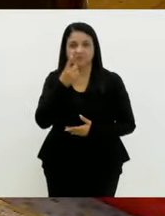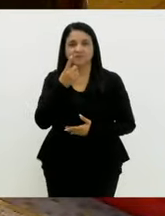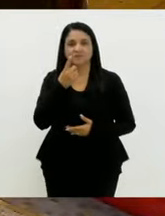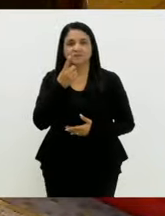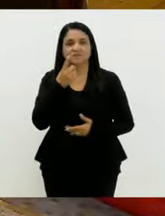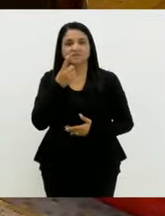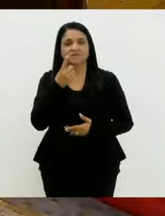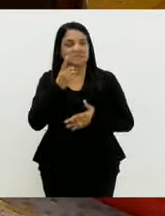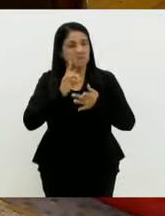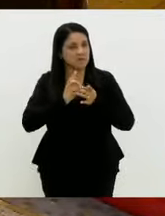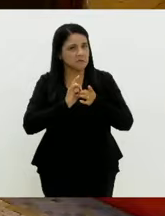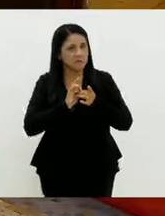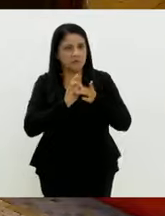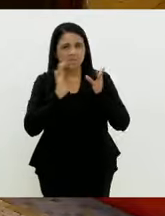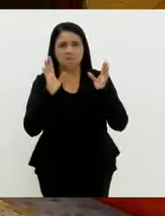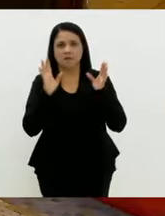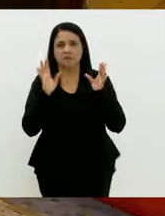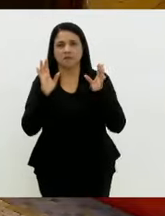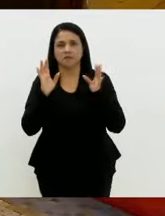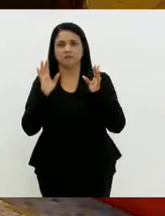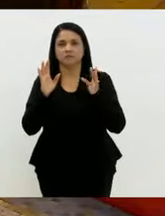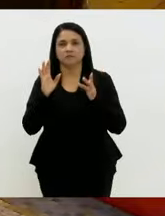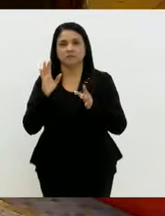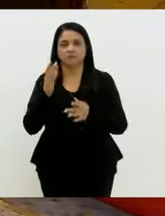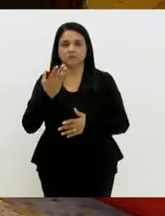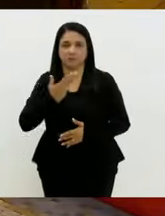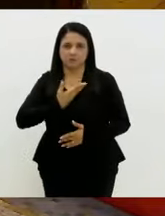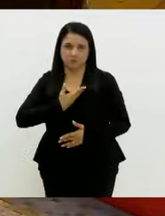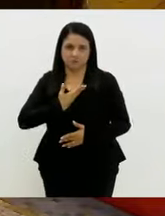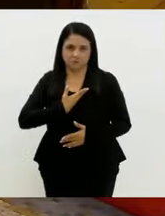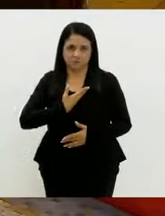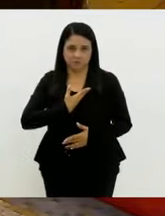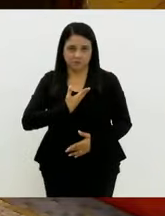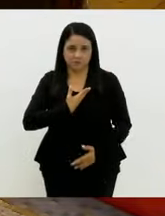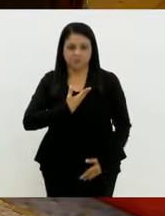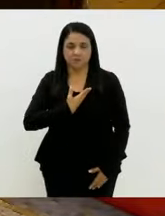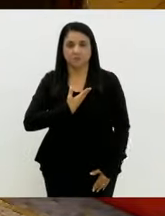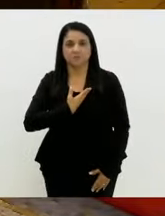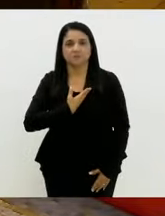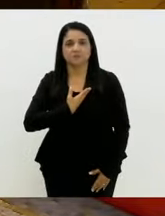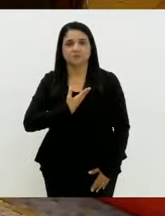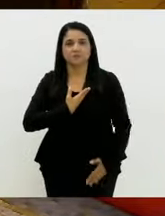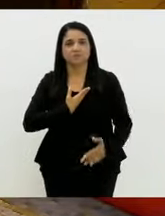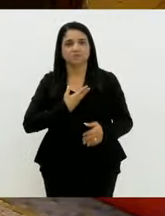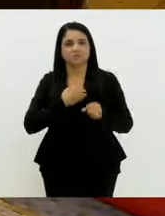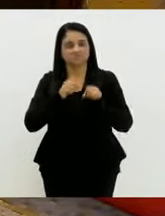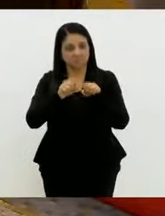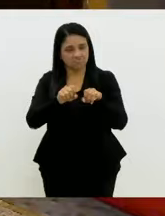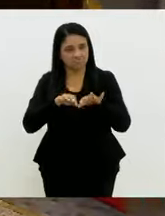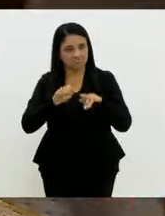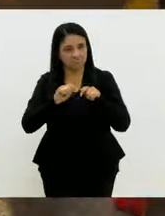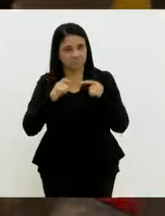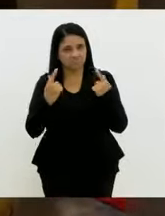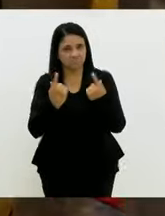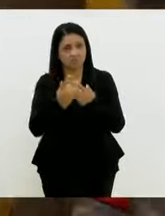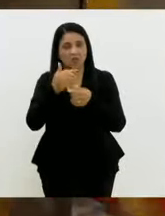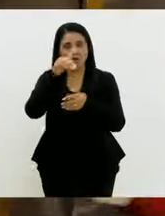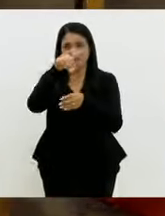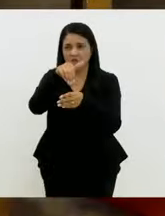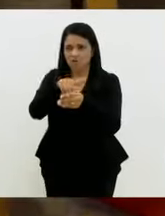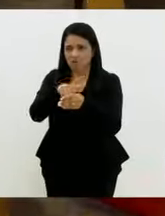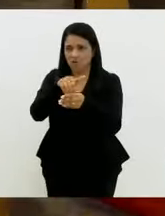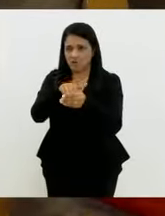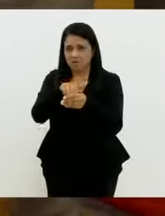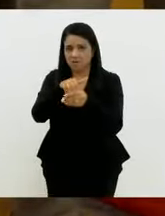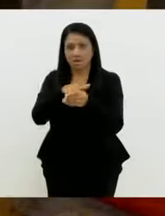deixando a liberdade, né, dos colegas na casa bem à vontade para poder votar aquilo que bem entende, ou